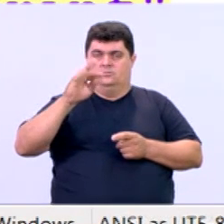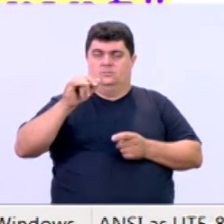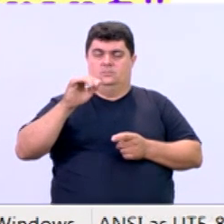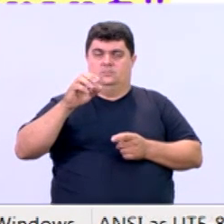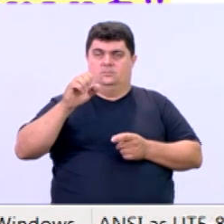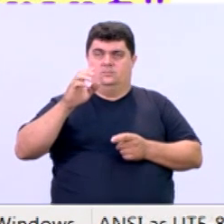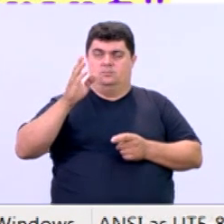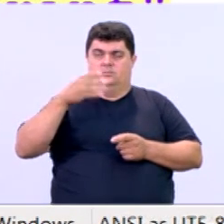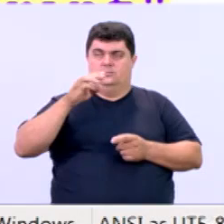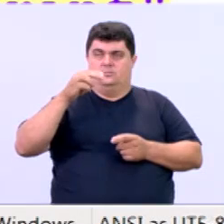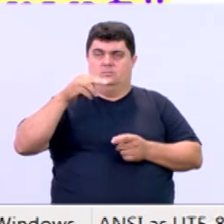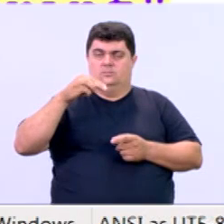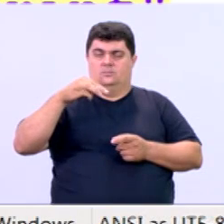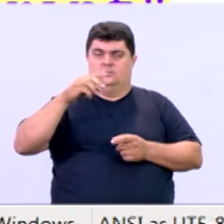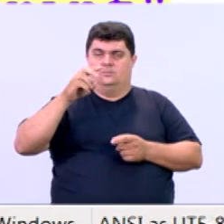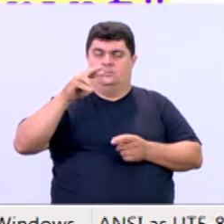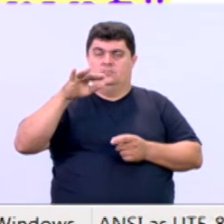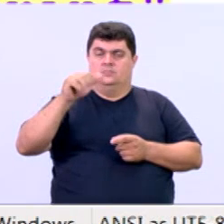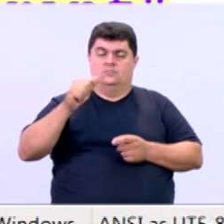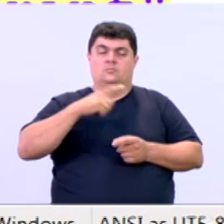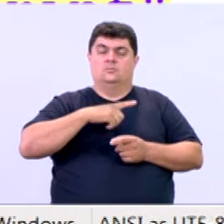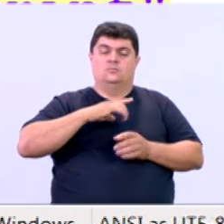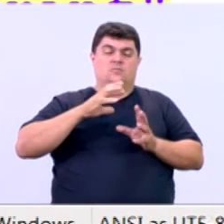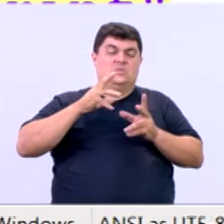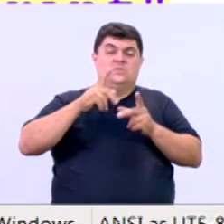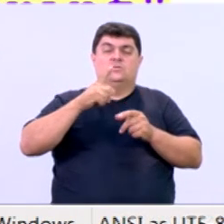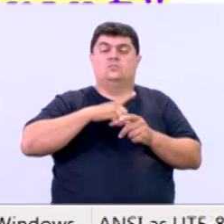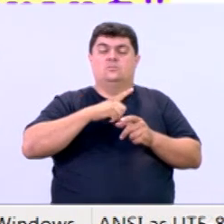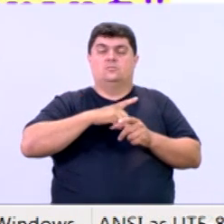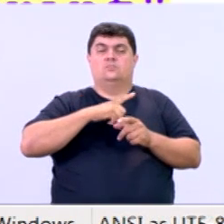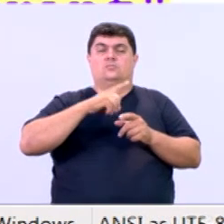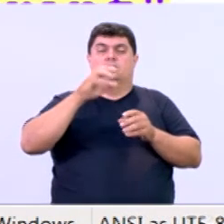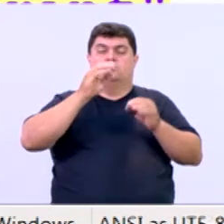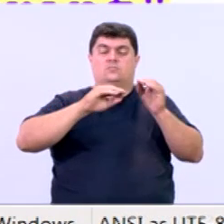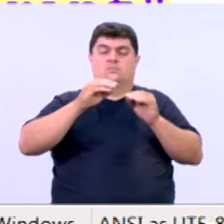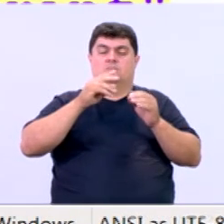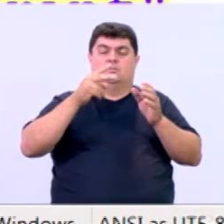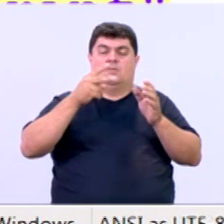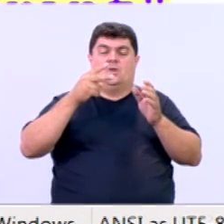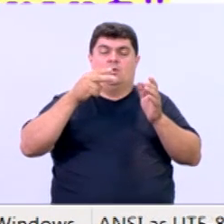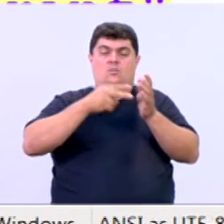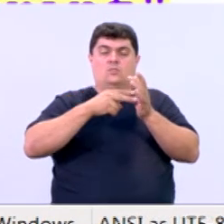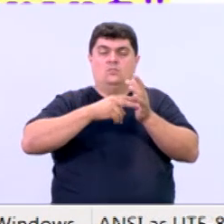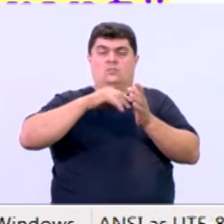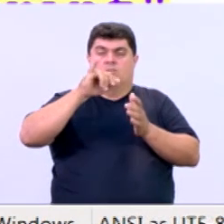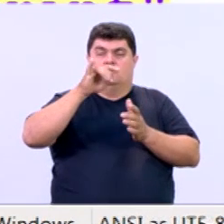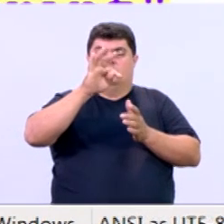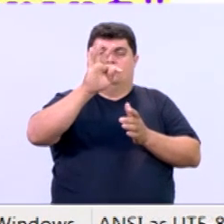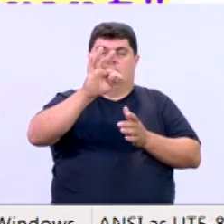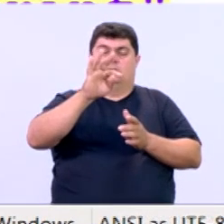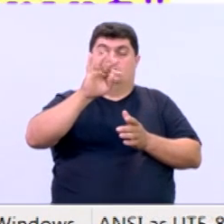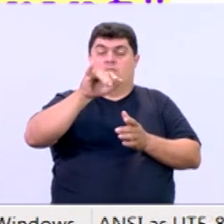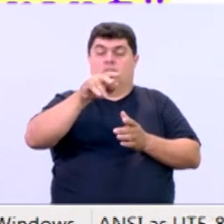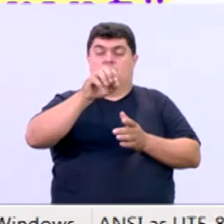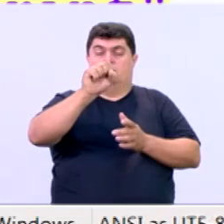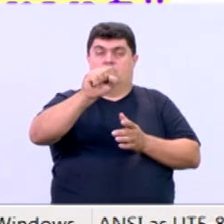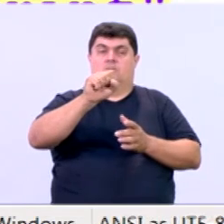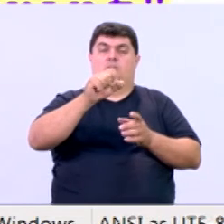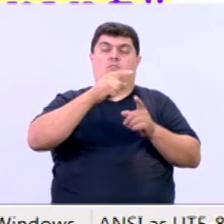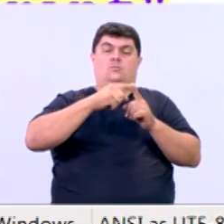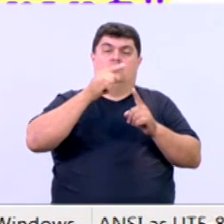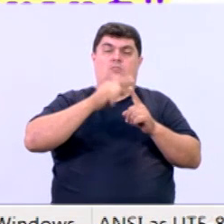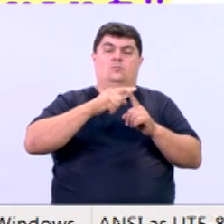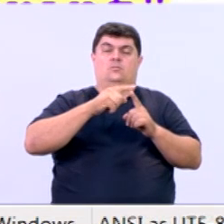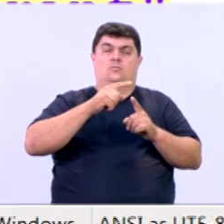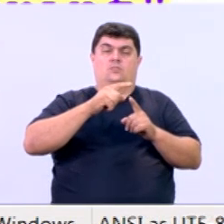scripts. Todo JavaScript tem extensão .js, é um padrão. Assim como